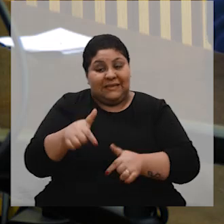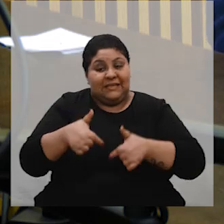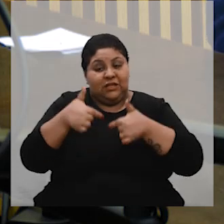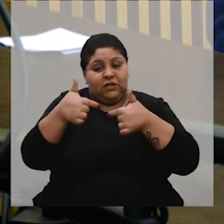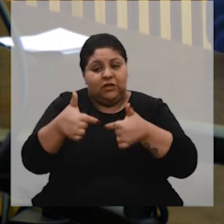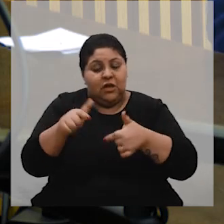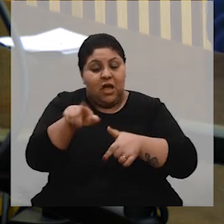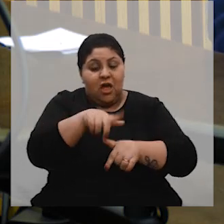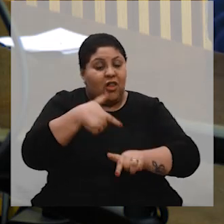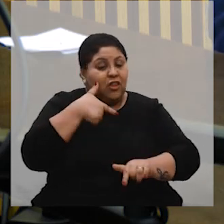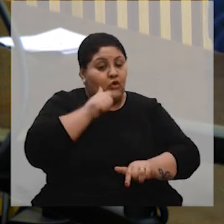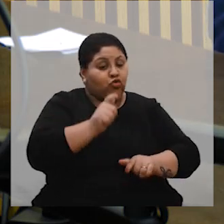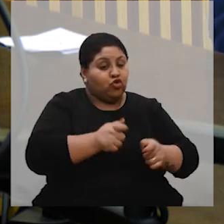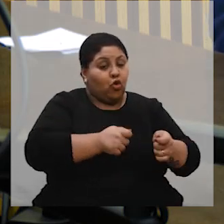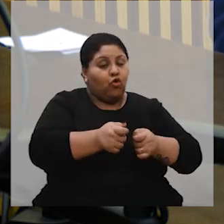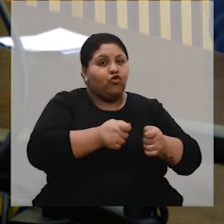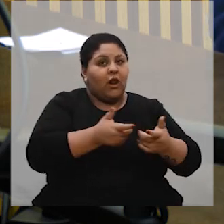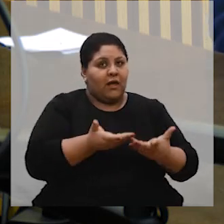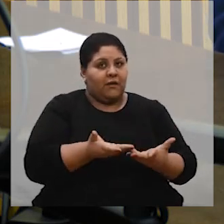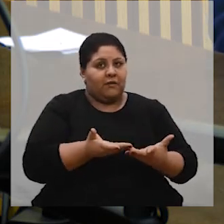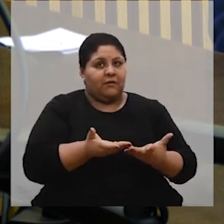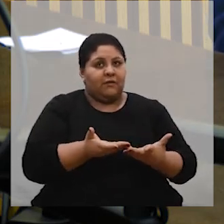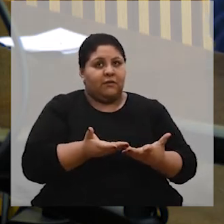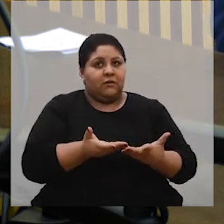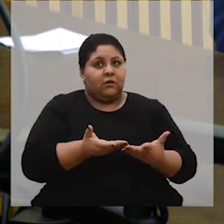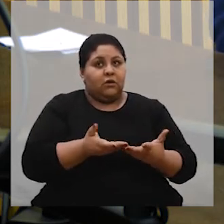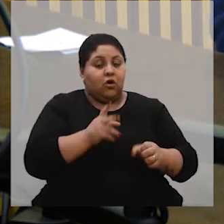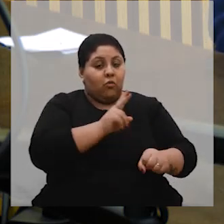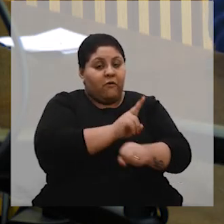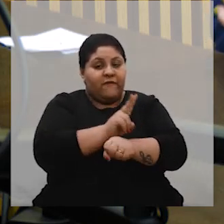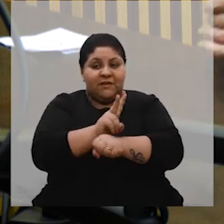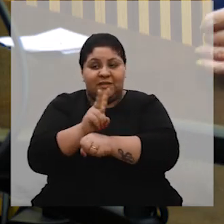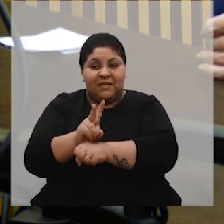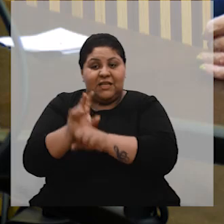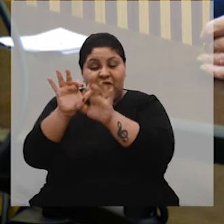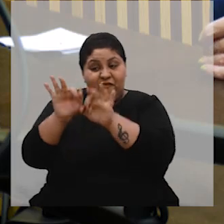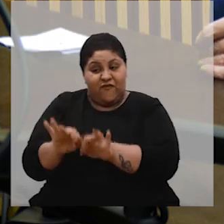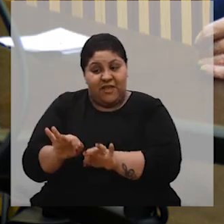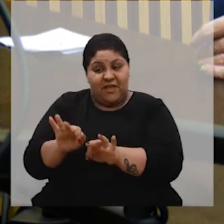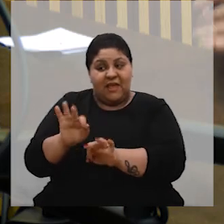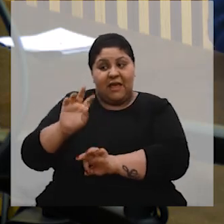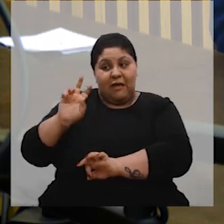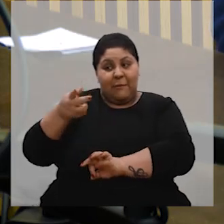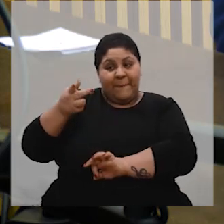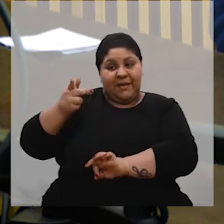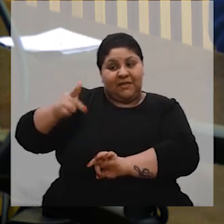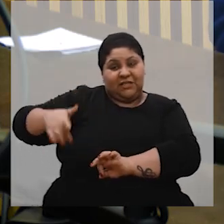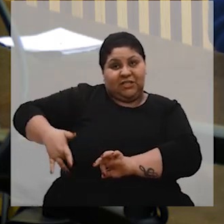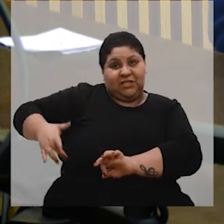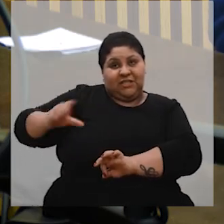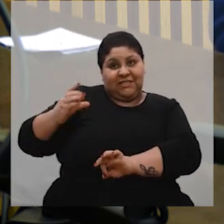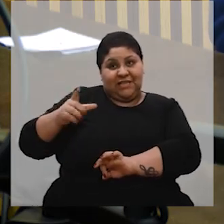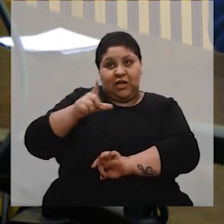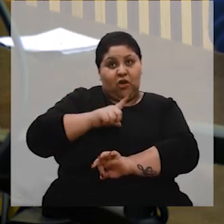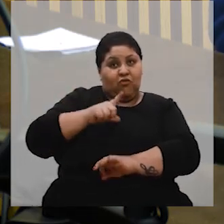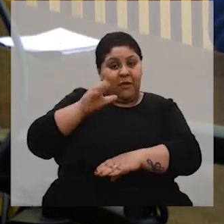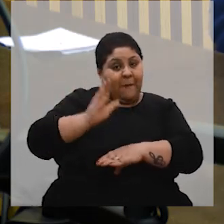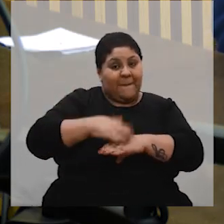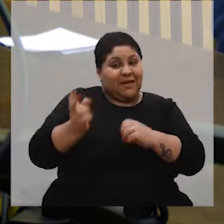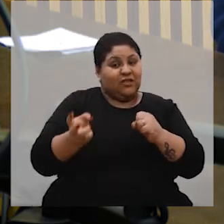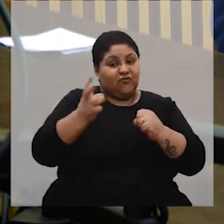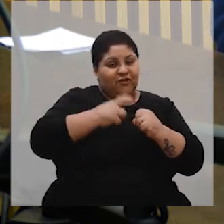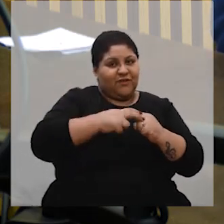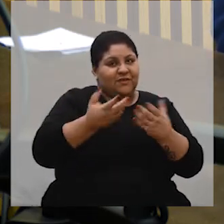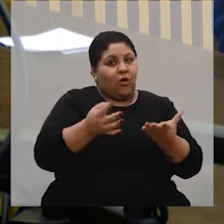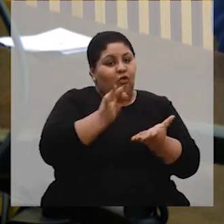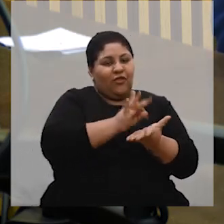nação, né? Eu não consigo controlar isso. Uma vez tratada e curada a hepatite C, eu não tenho mais o vírus. Então,